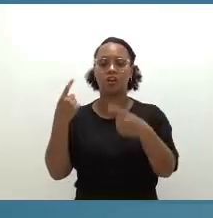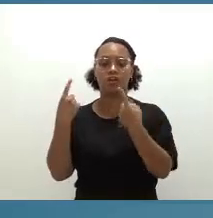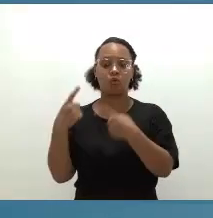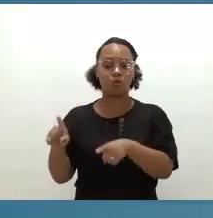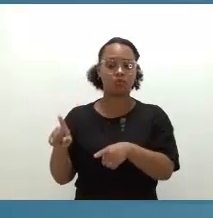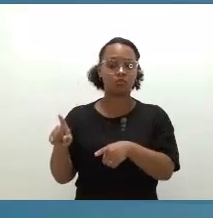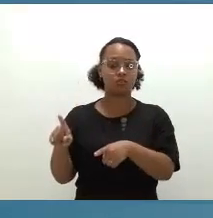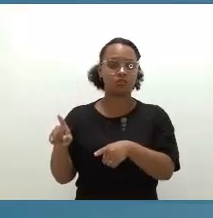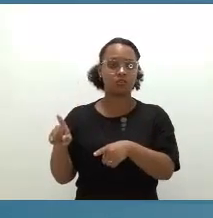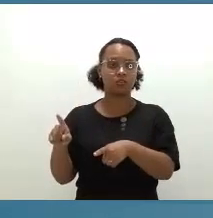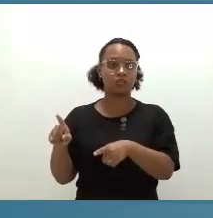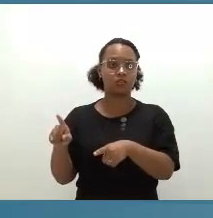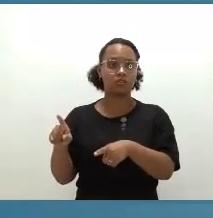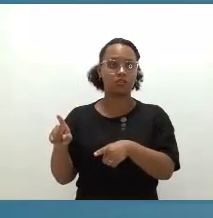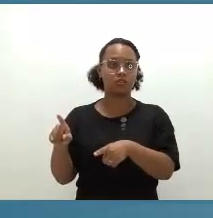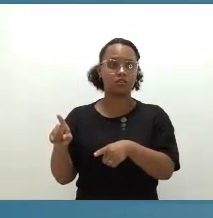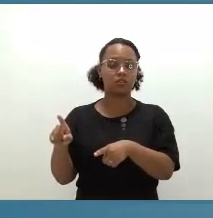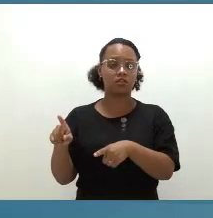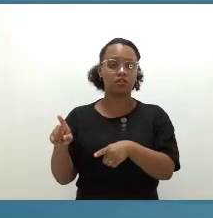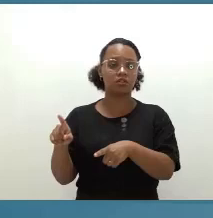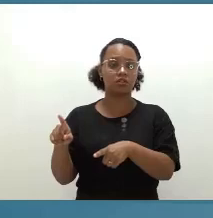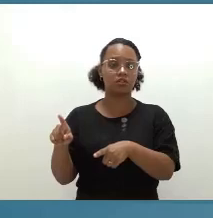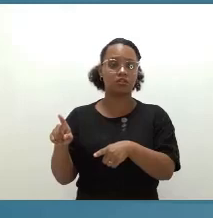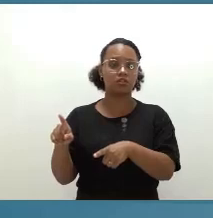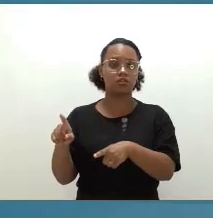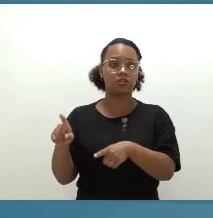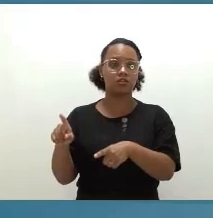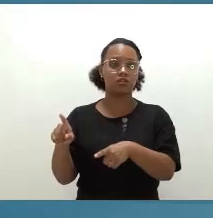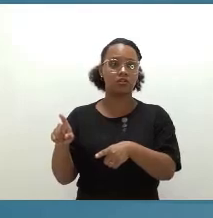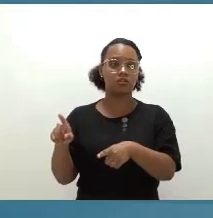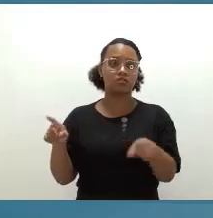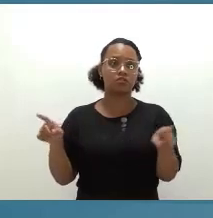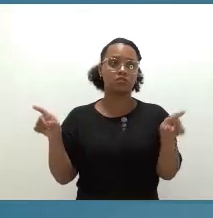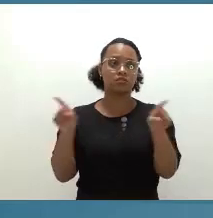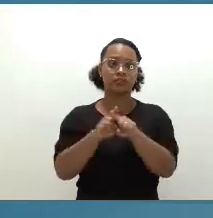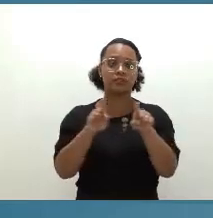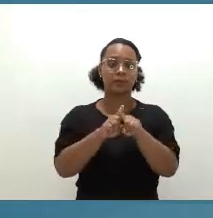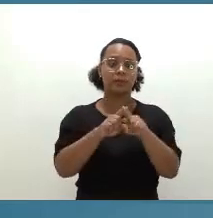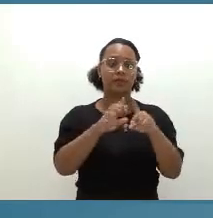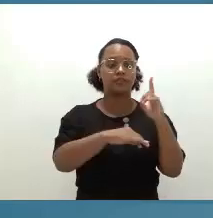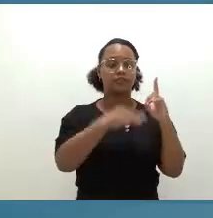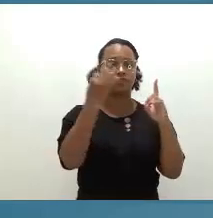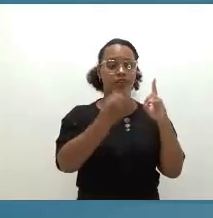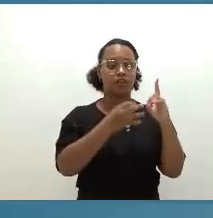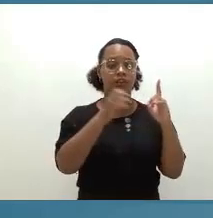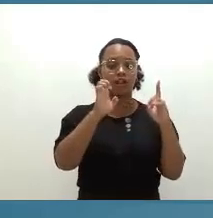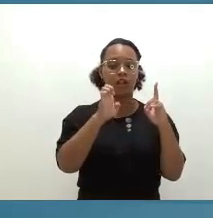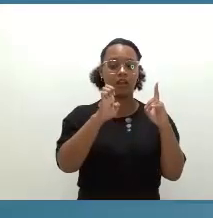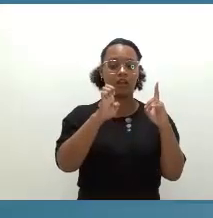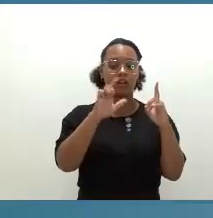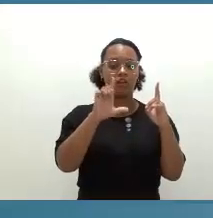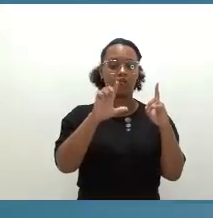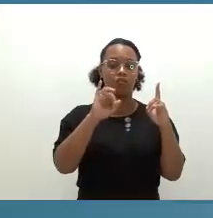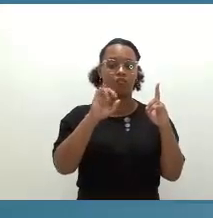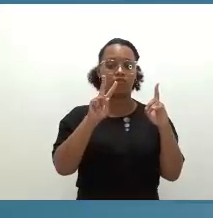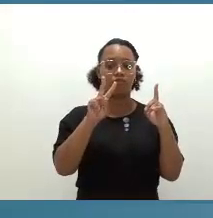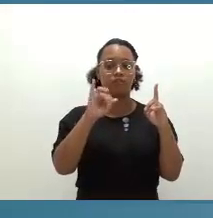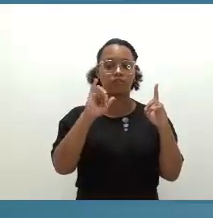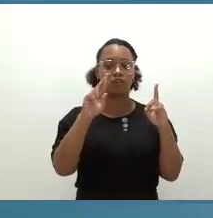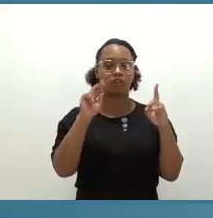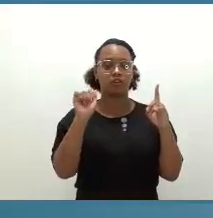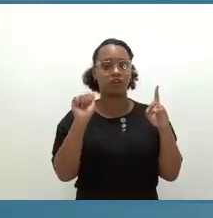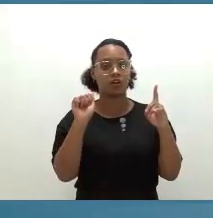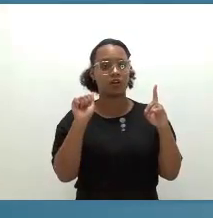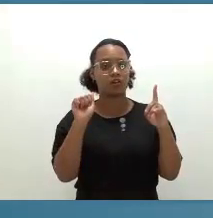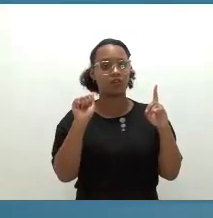Ai, a desembargadora Elvina também se colocou à disposição. Desembargadora Elvina, a senhora insiste ou a senhora abdica